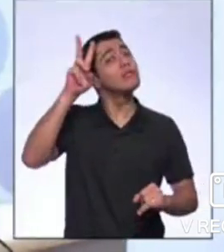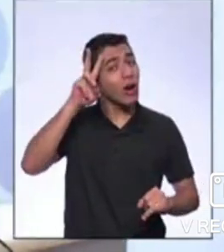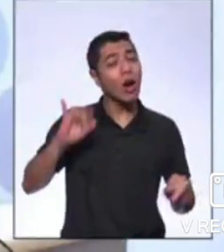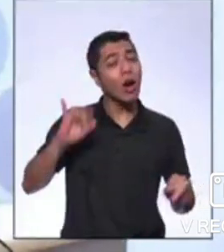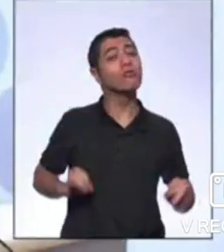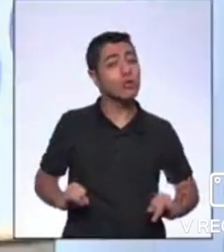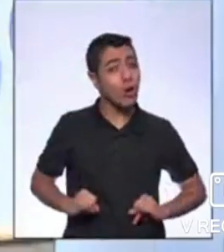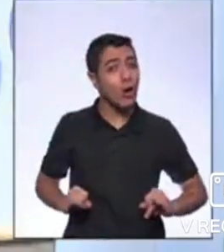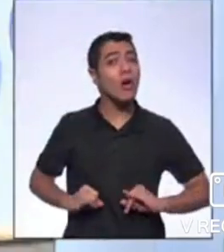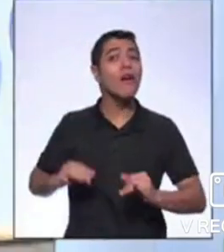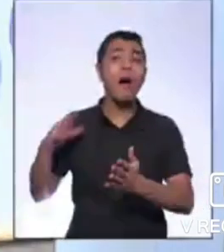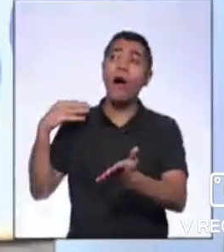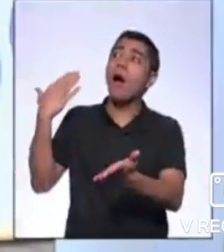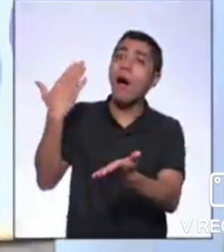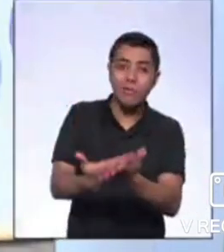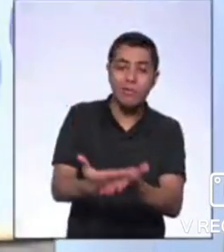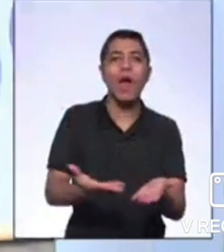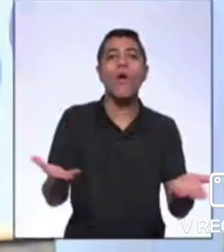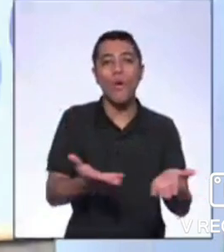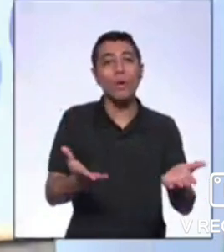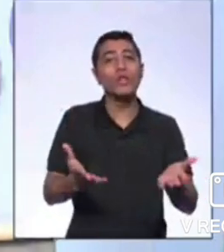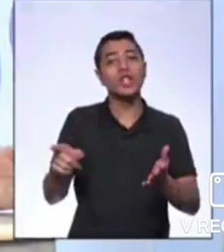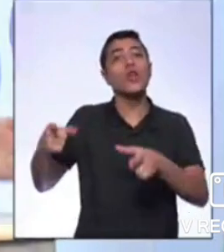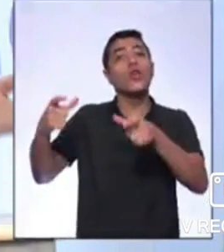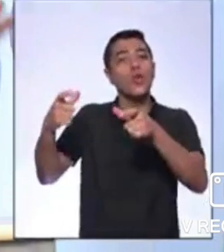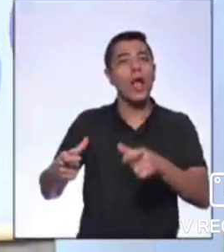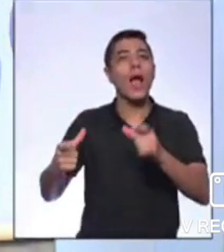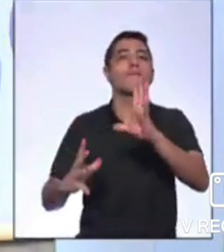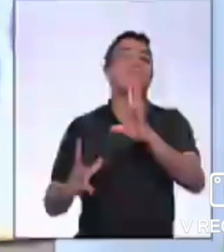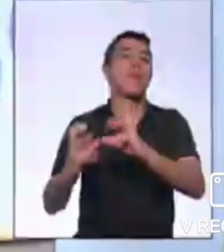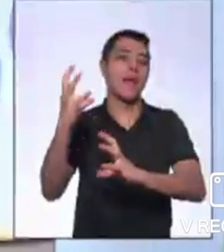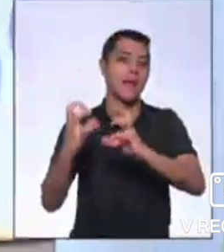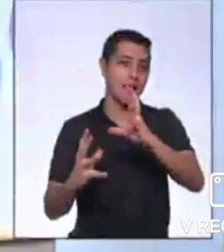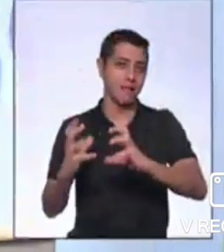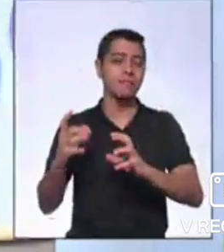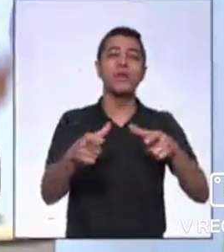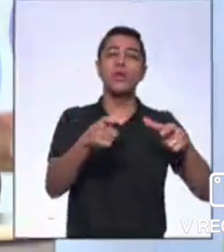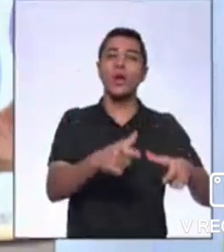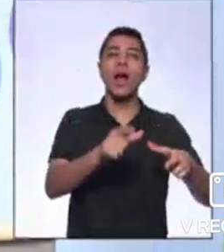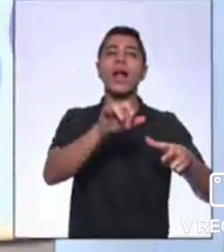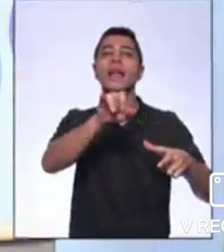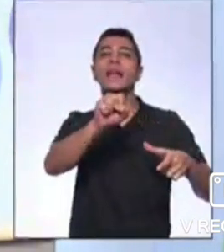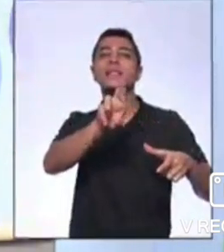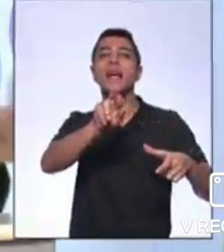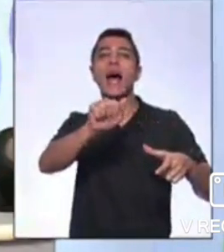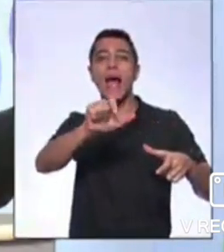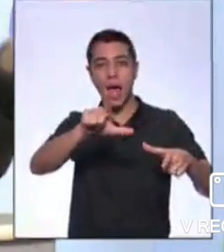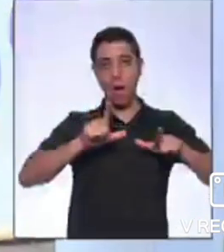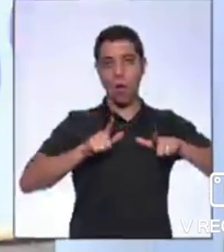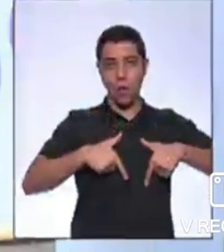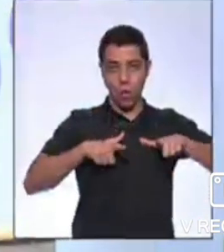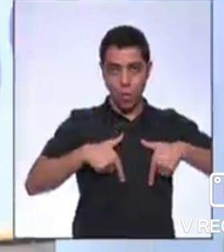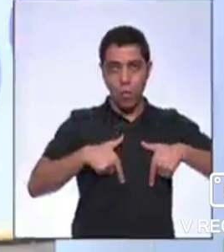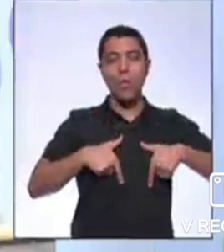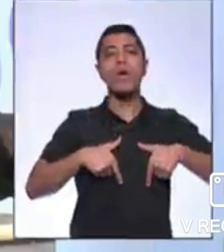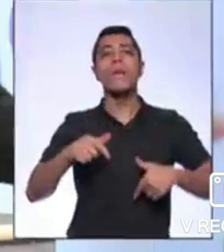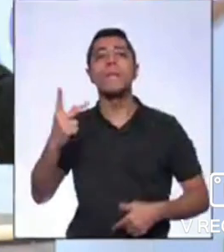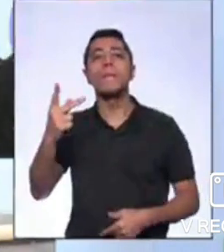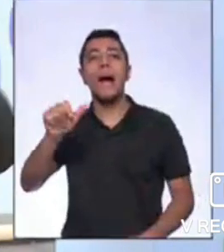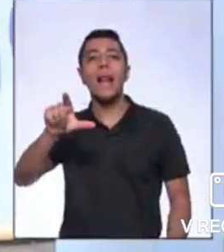dias de hoje nós temos conflitos israelenses, palestinos, disputas de território por